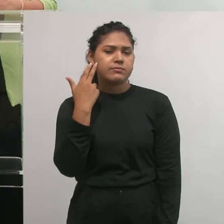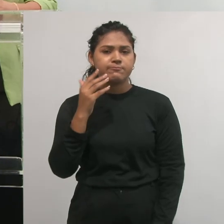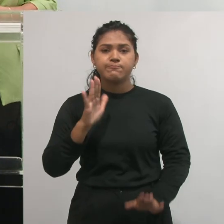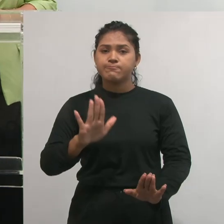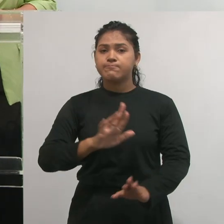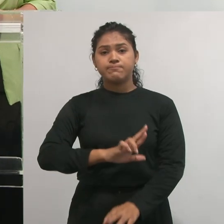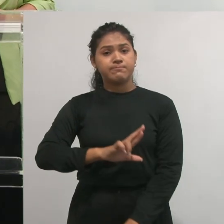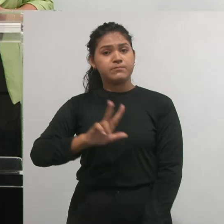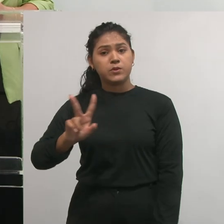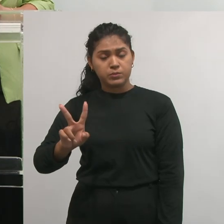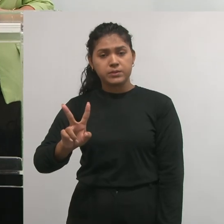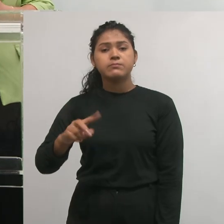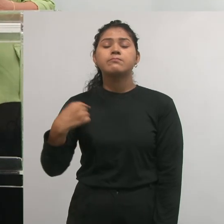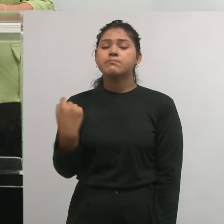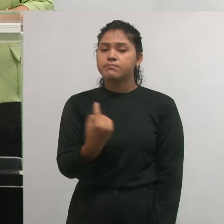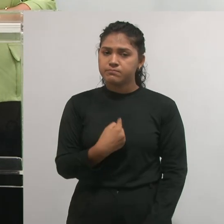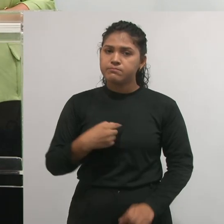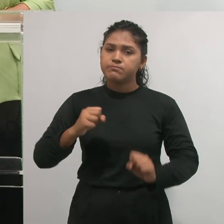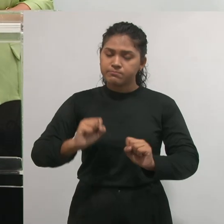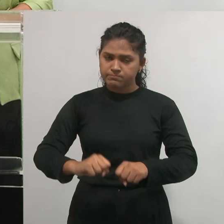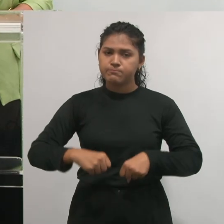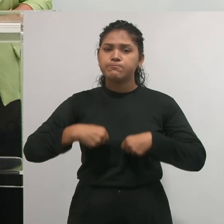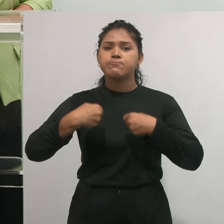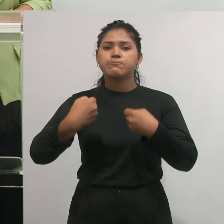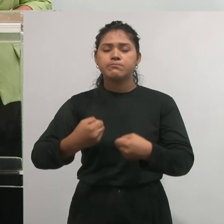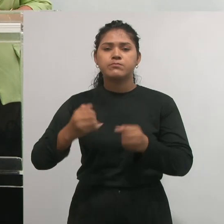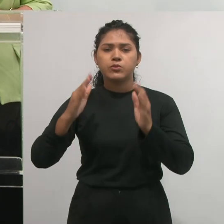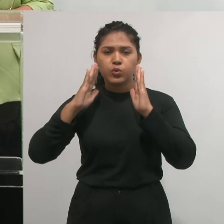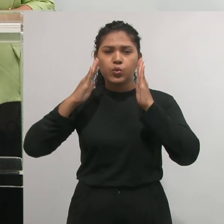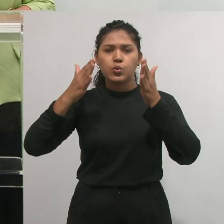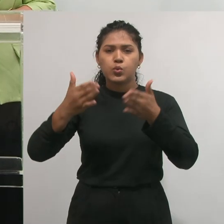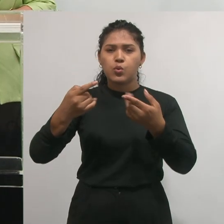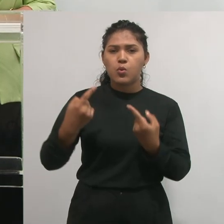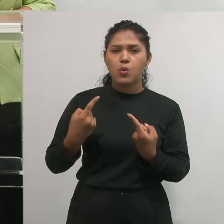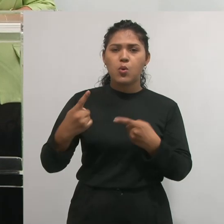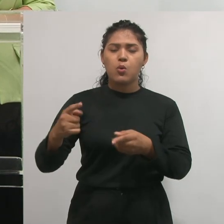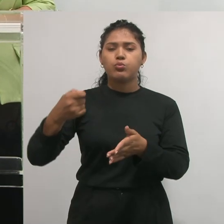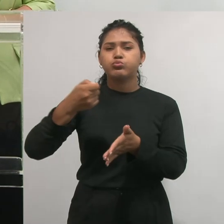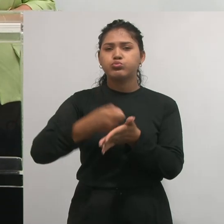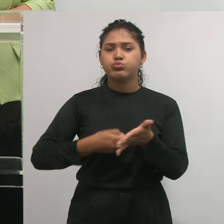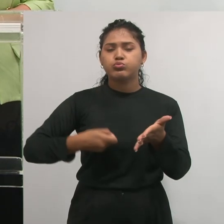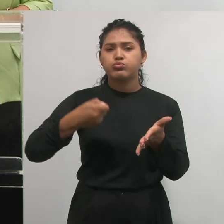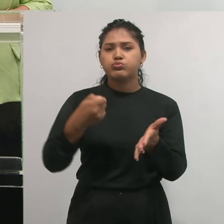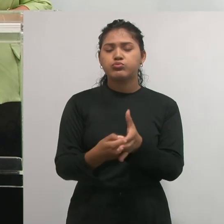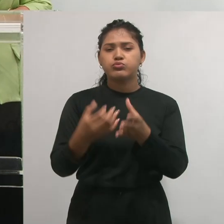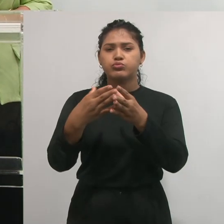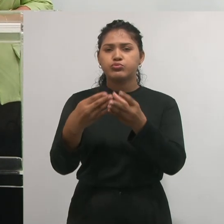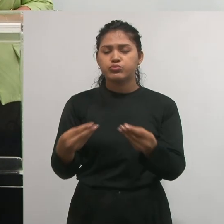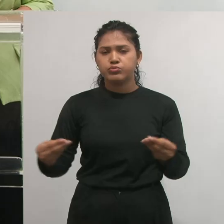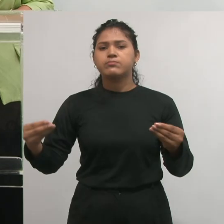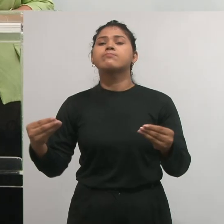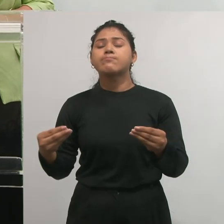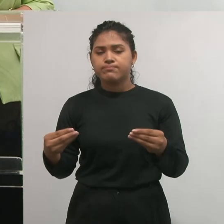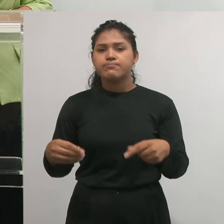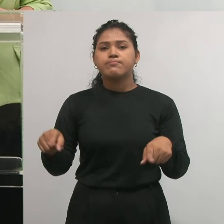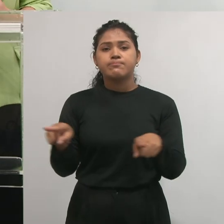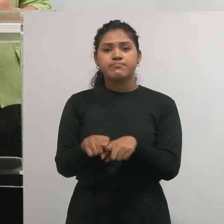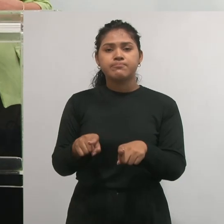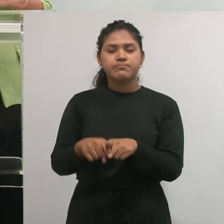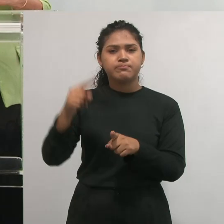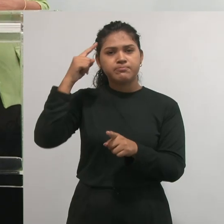isso nos impede de uma ação mais efetiva em relação ao combate a essas